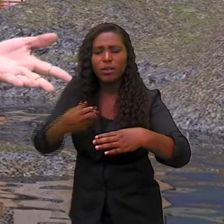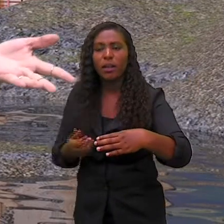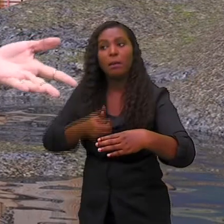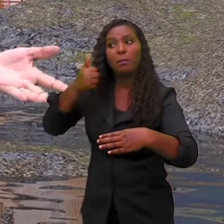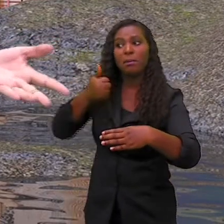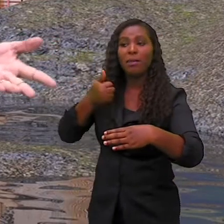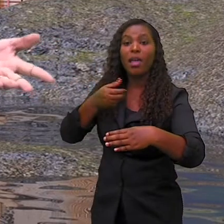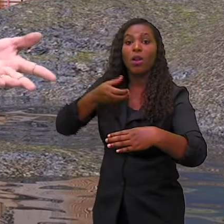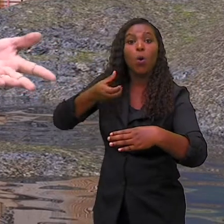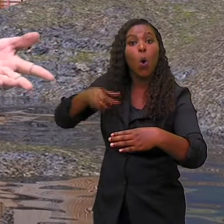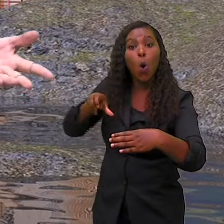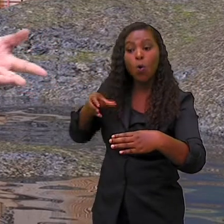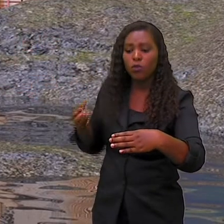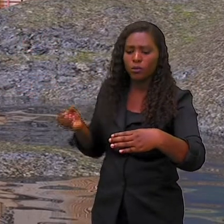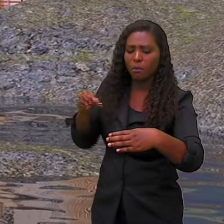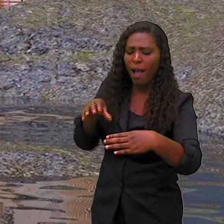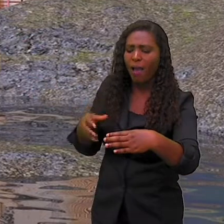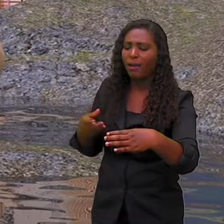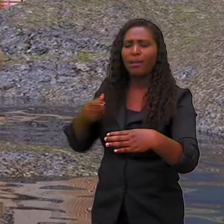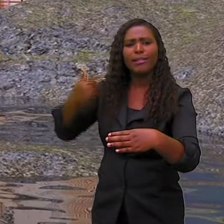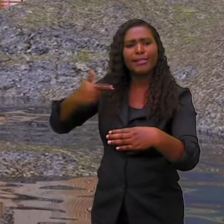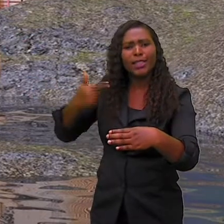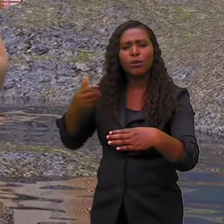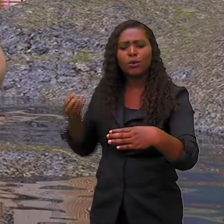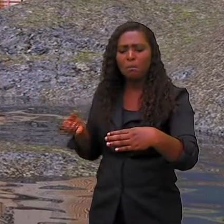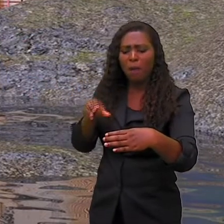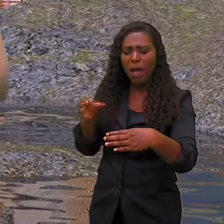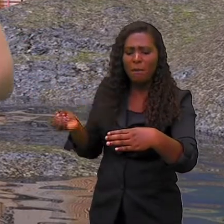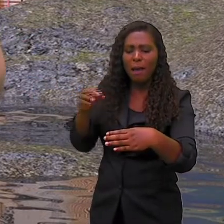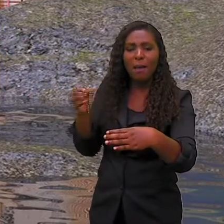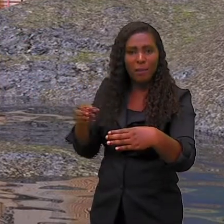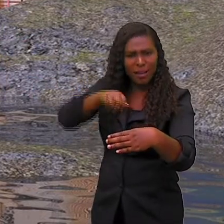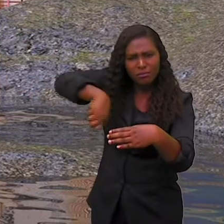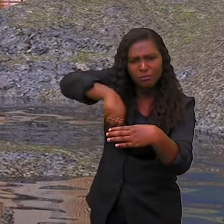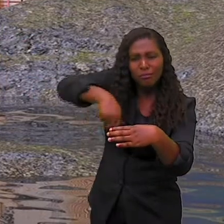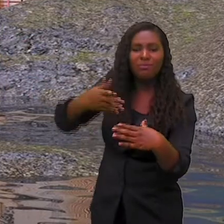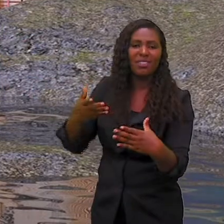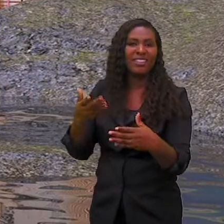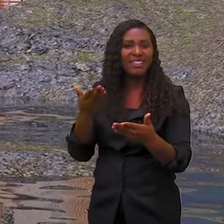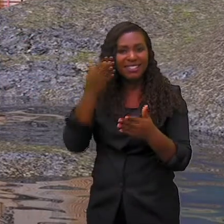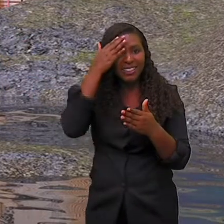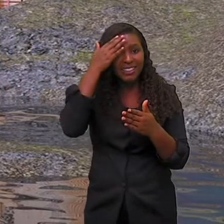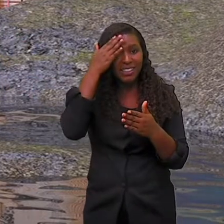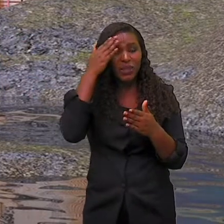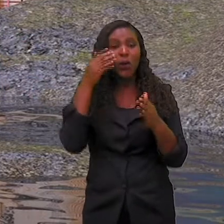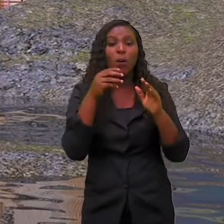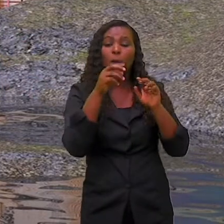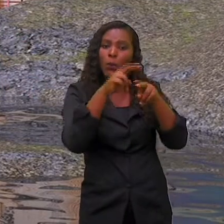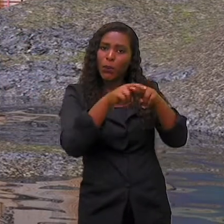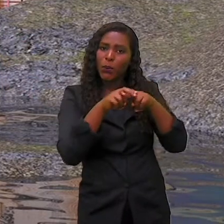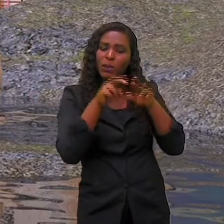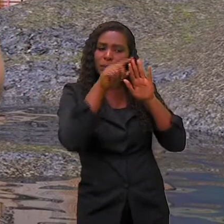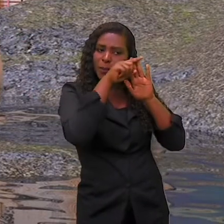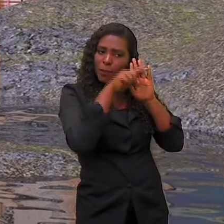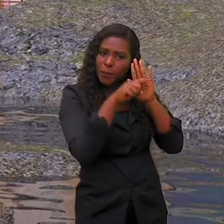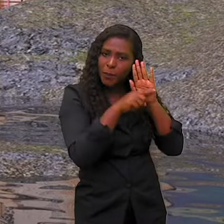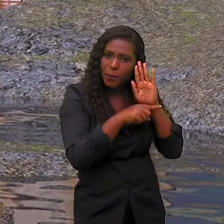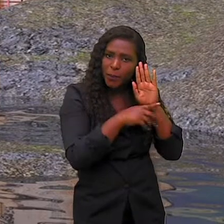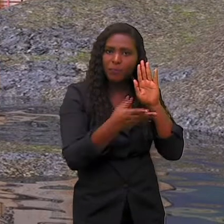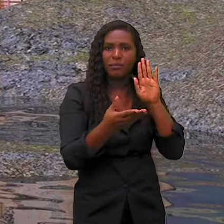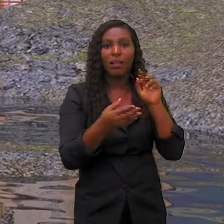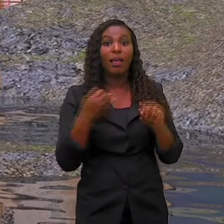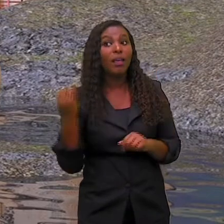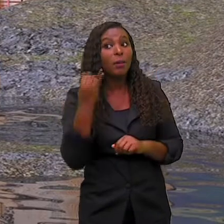é um texto injuntivo. E é importantíssimo, pessoal, vocês entenderem como funciona cada um desses